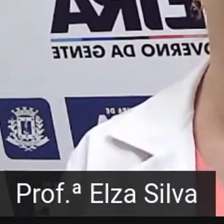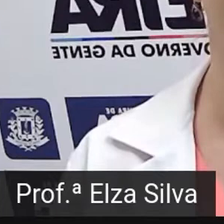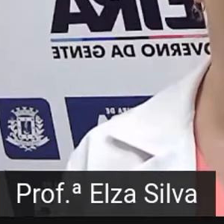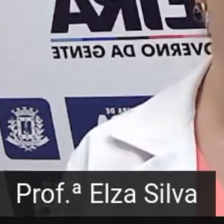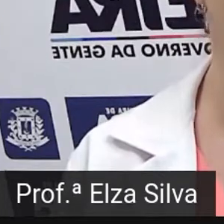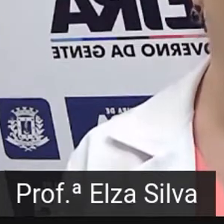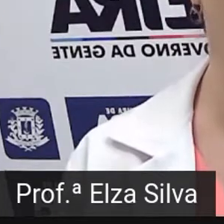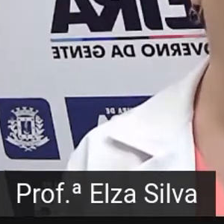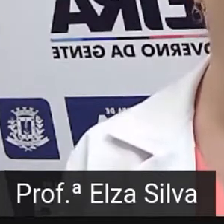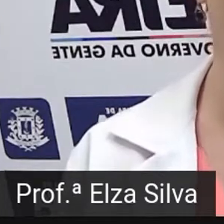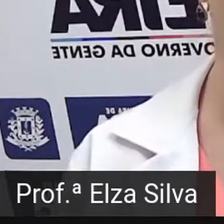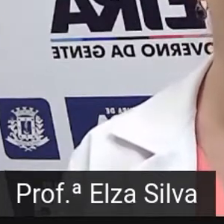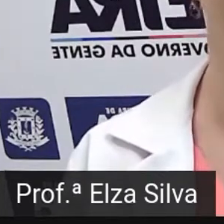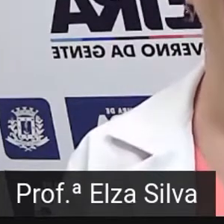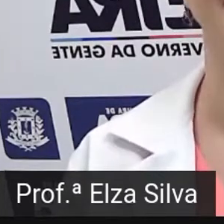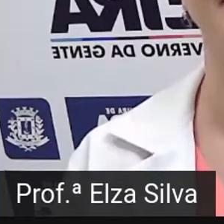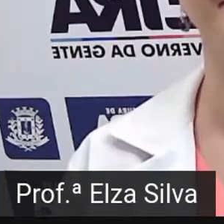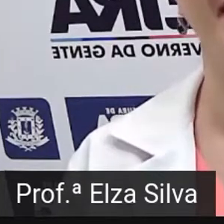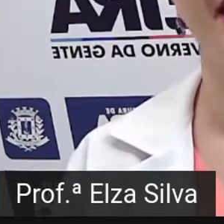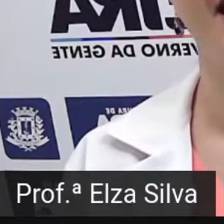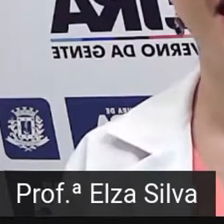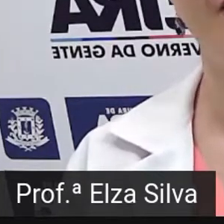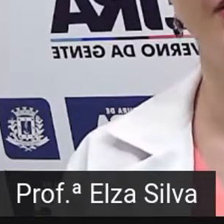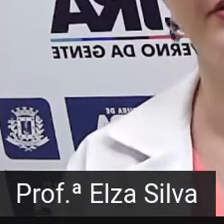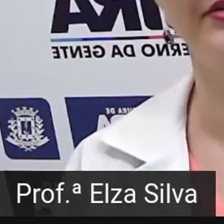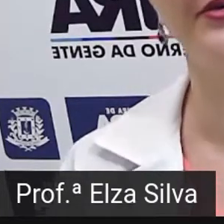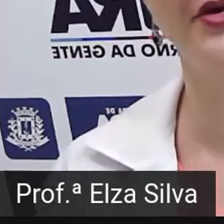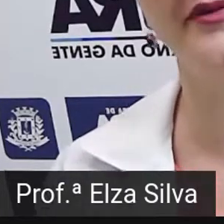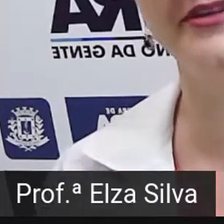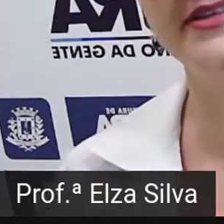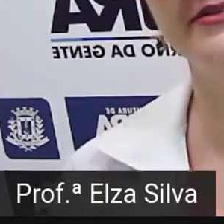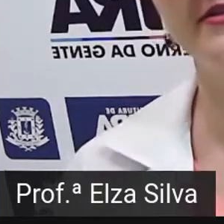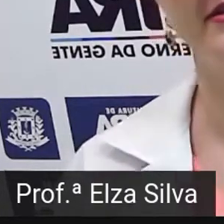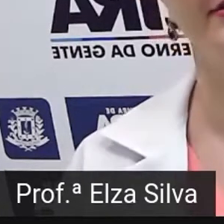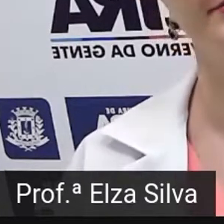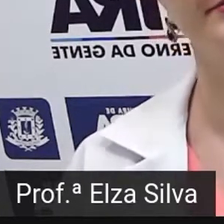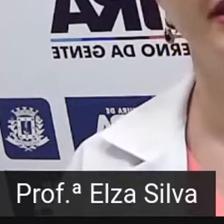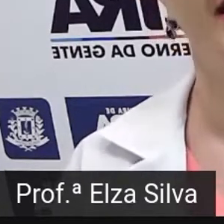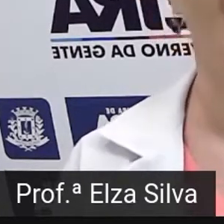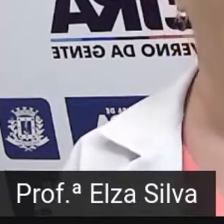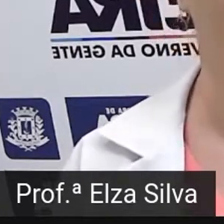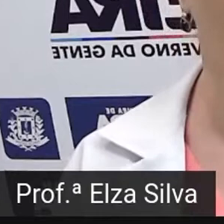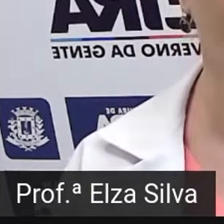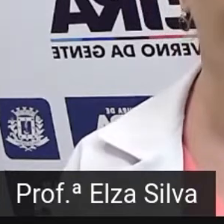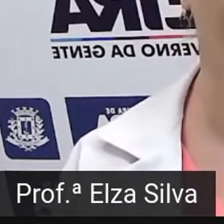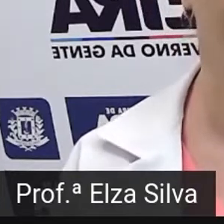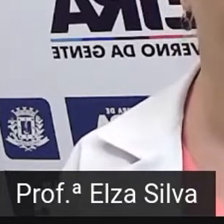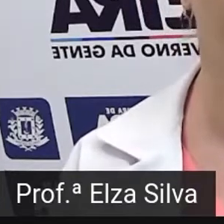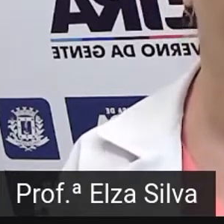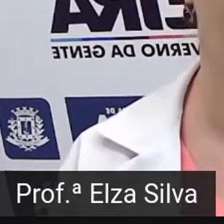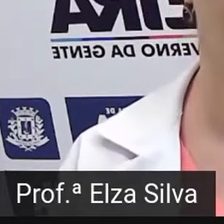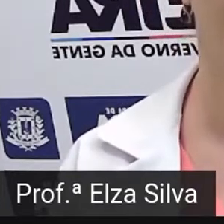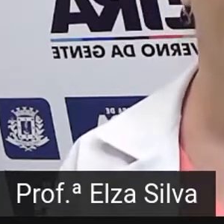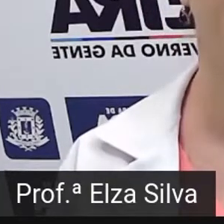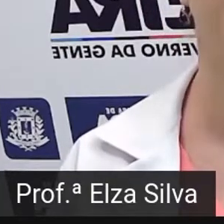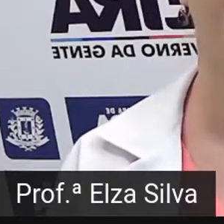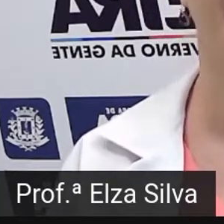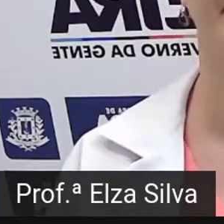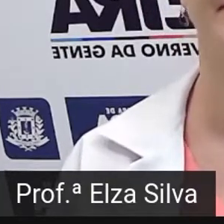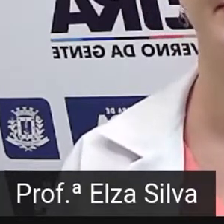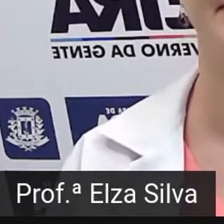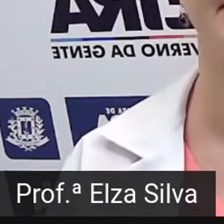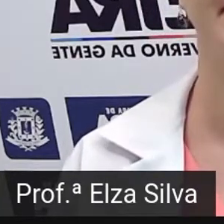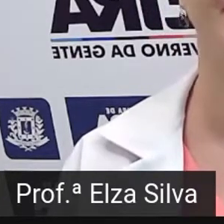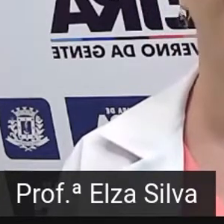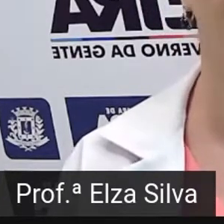sou a Elza Silva, sua professora de inglês. Como vocês estão? Eu espero